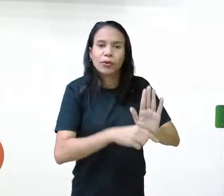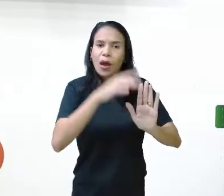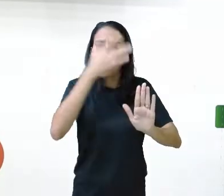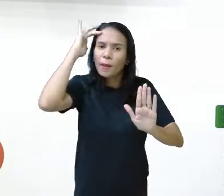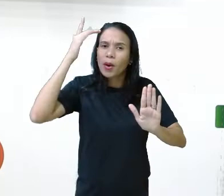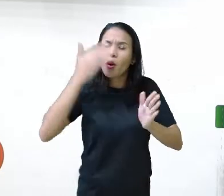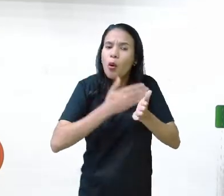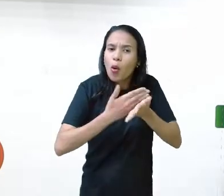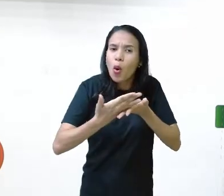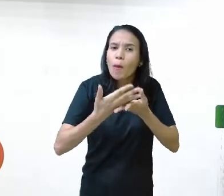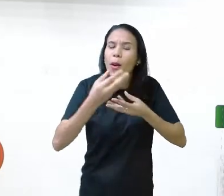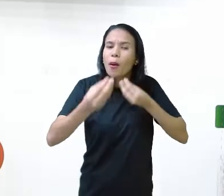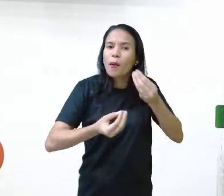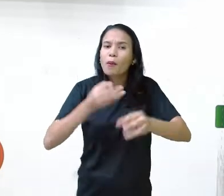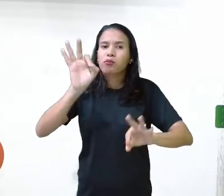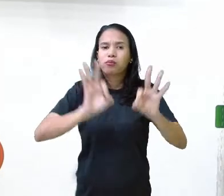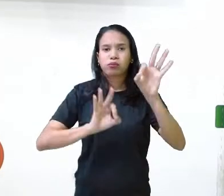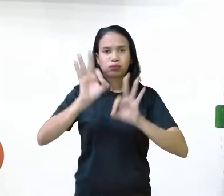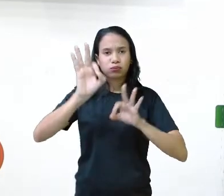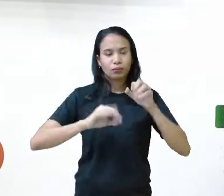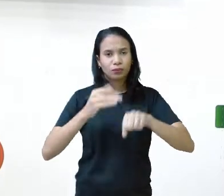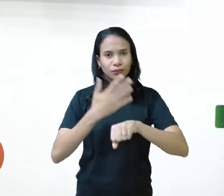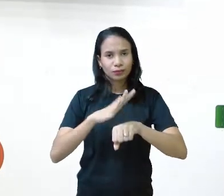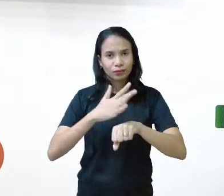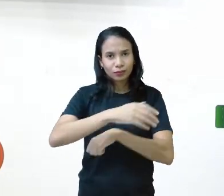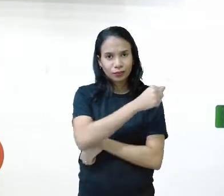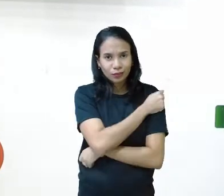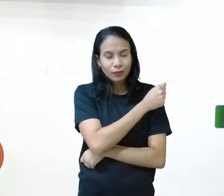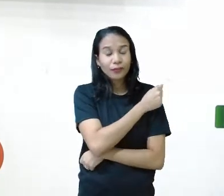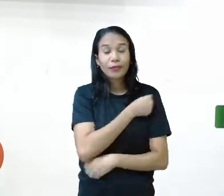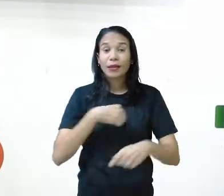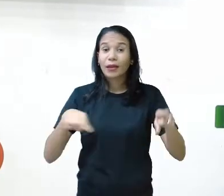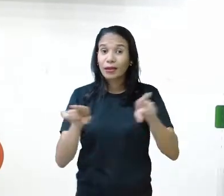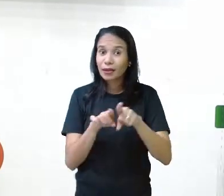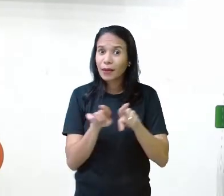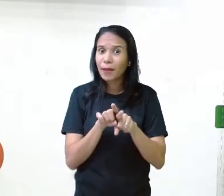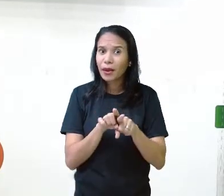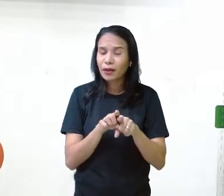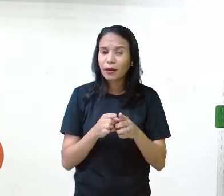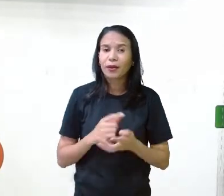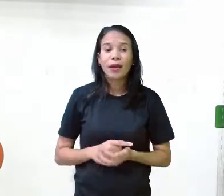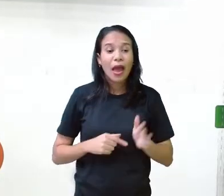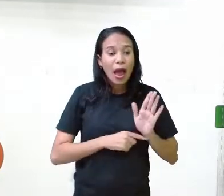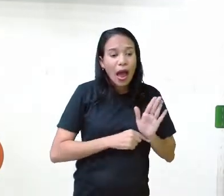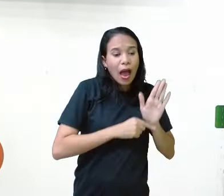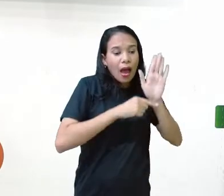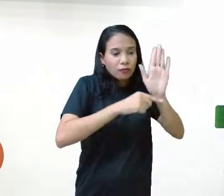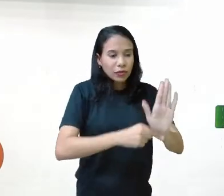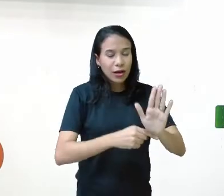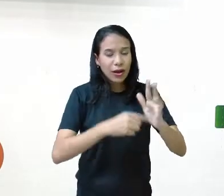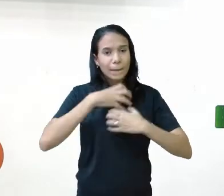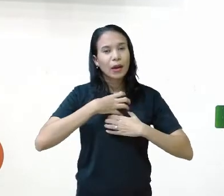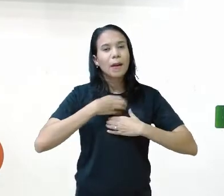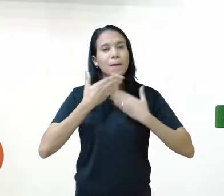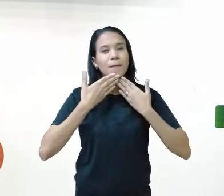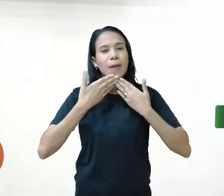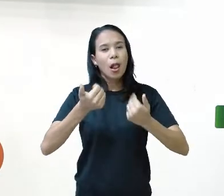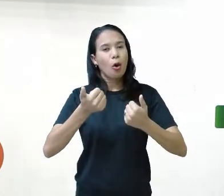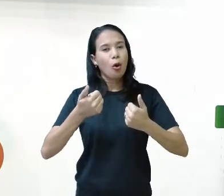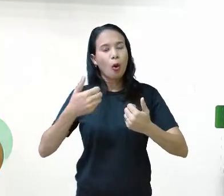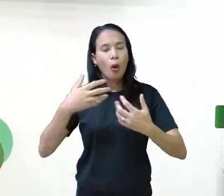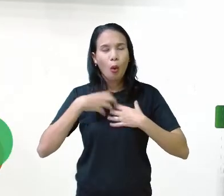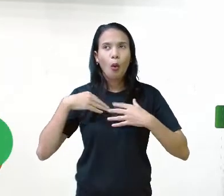vai começar a organizar esse estudante e auxiliar, para que ele se sinta mais confortável e